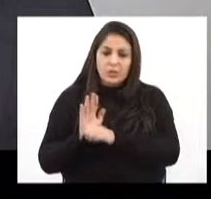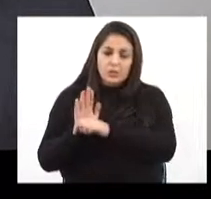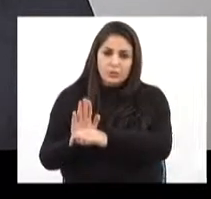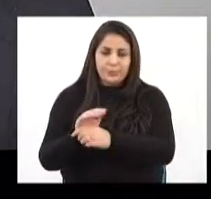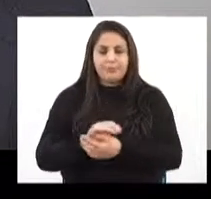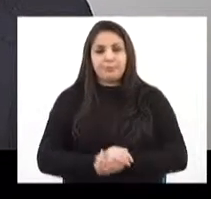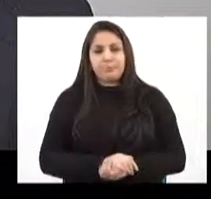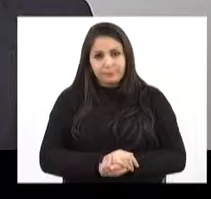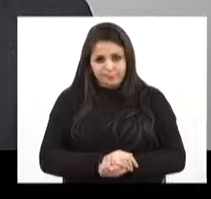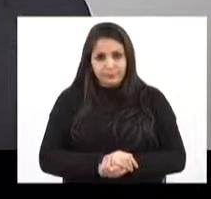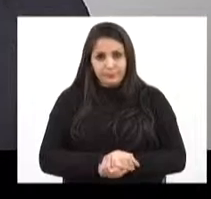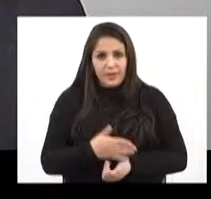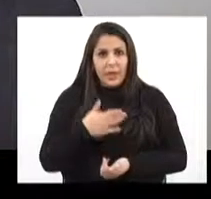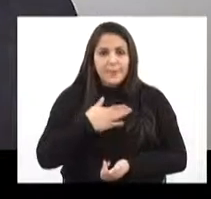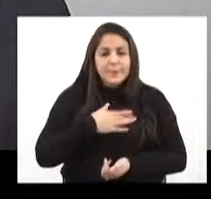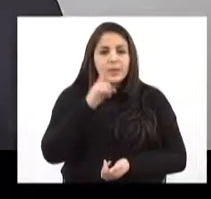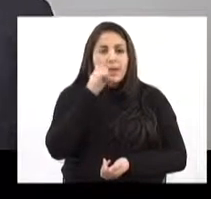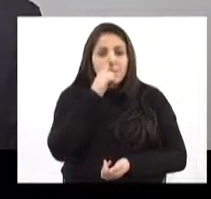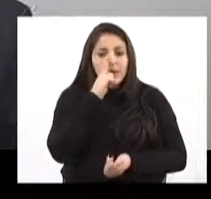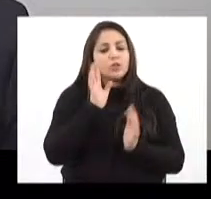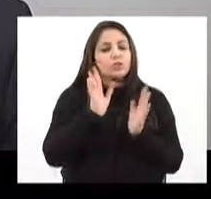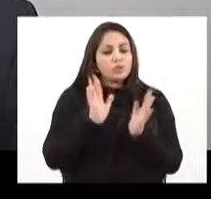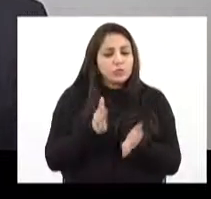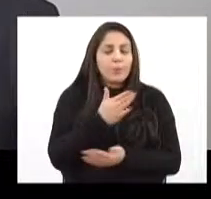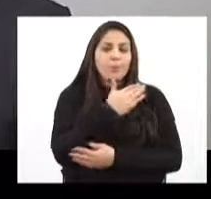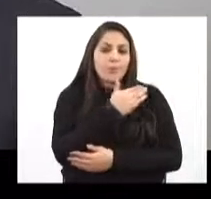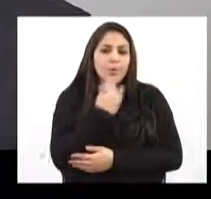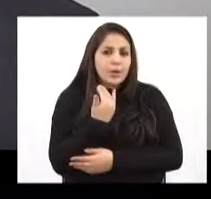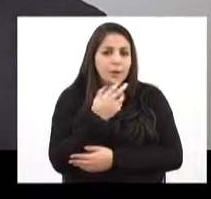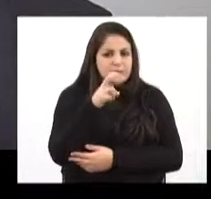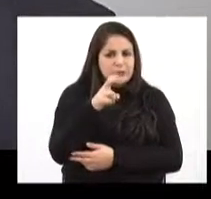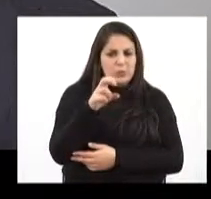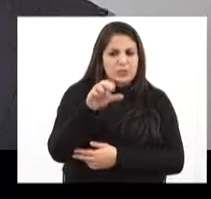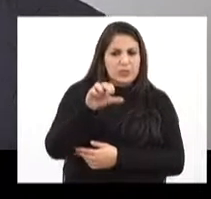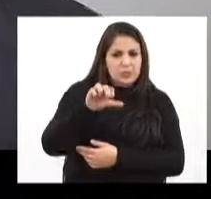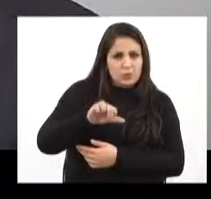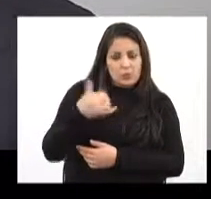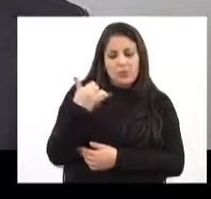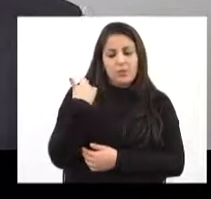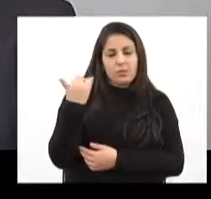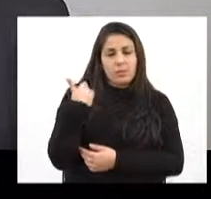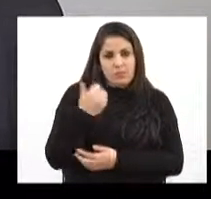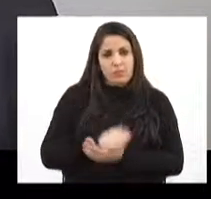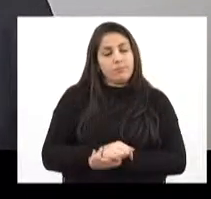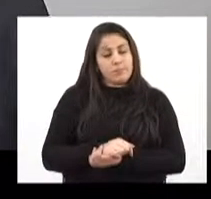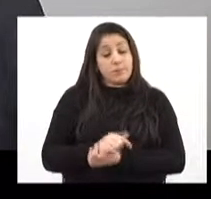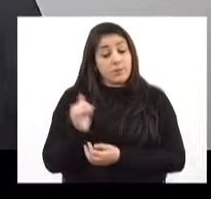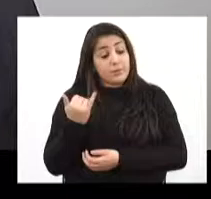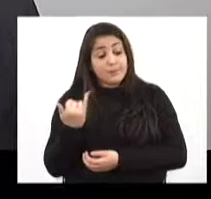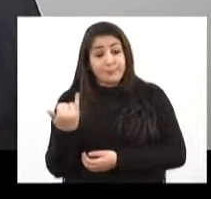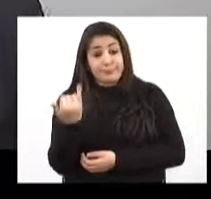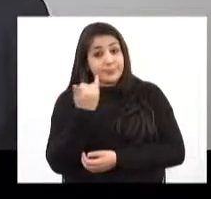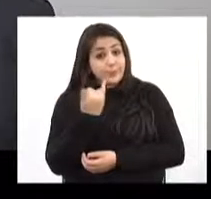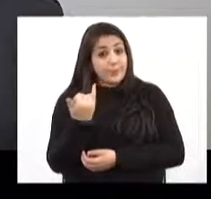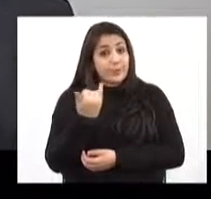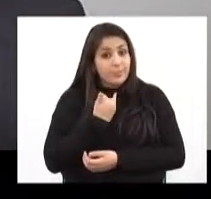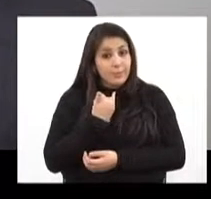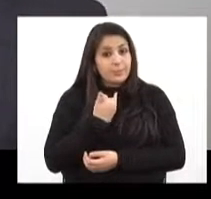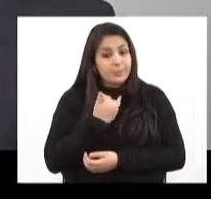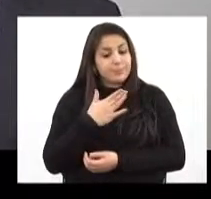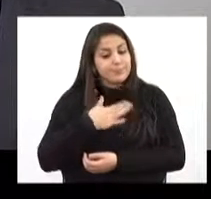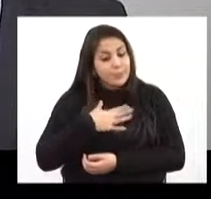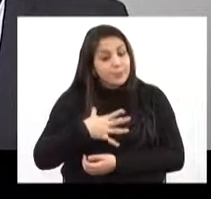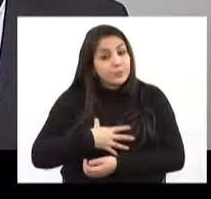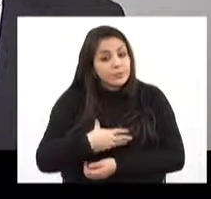que infelizmente está morta, morreu aos 59 anos, dizia: meu filho, o dia que tu